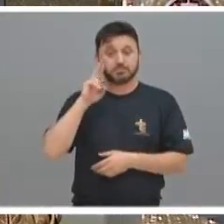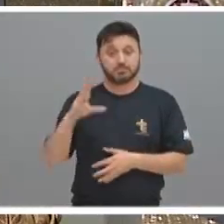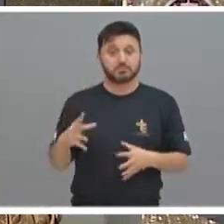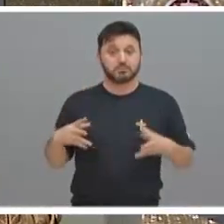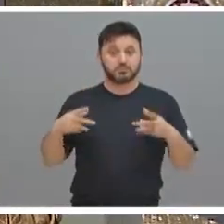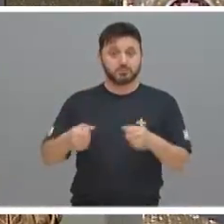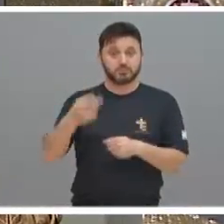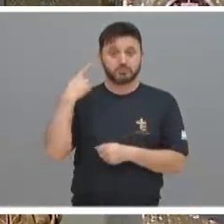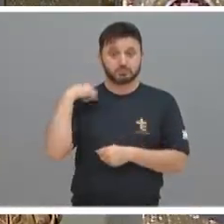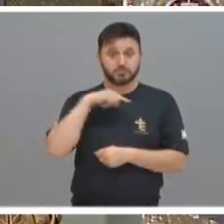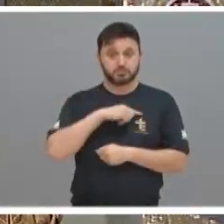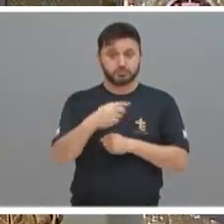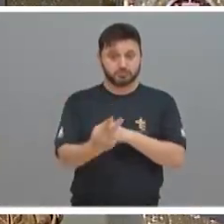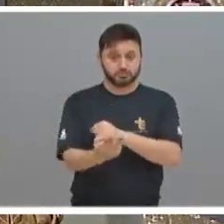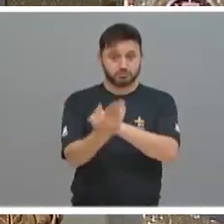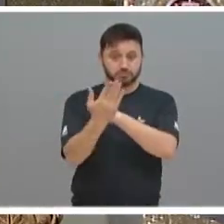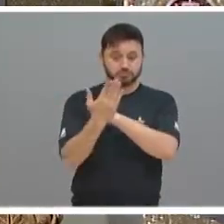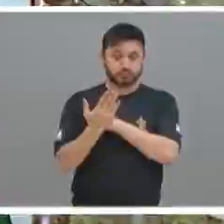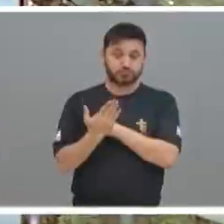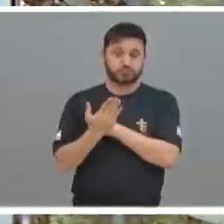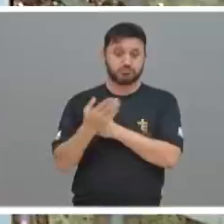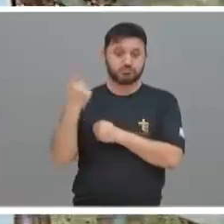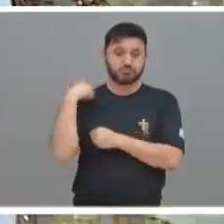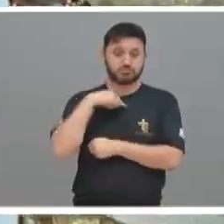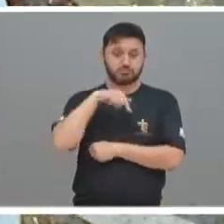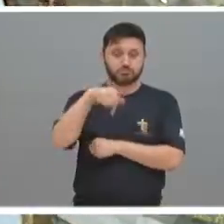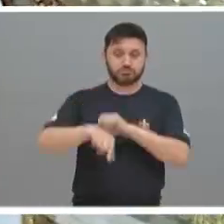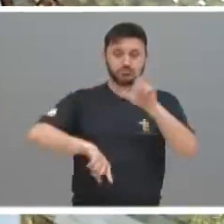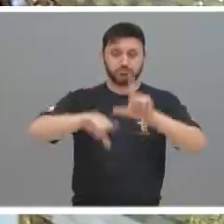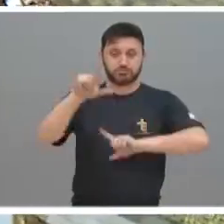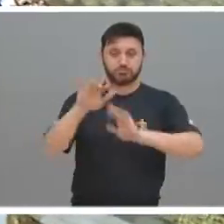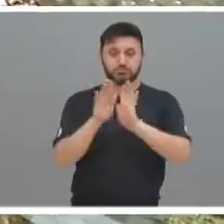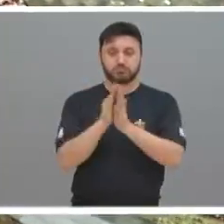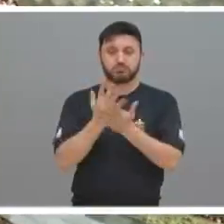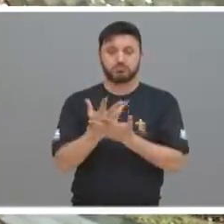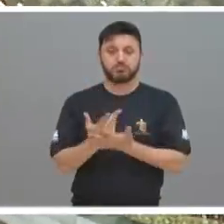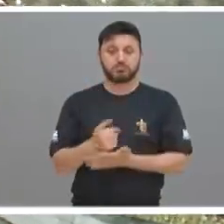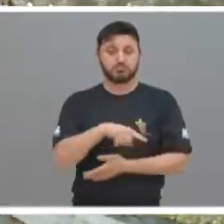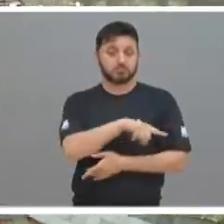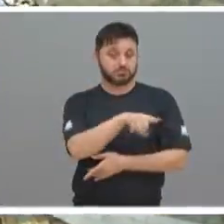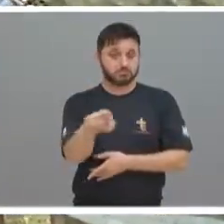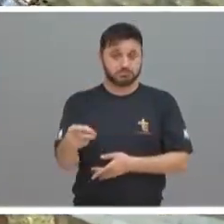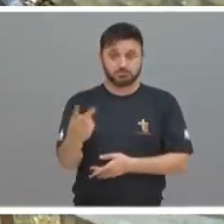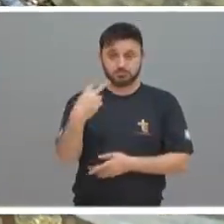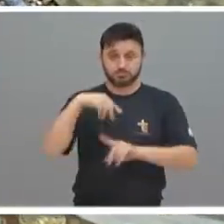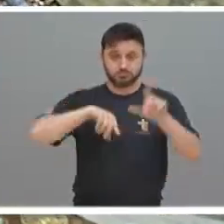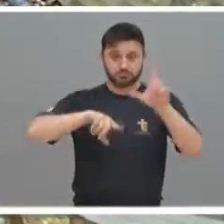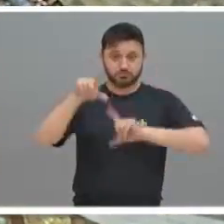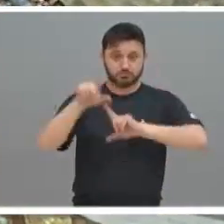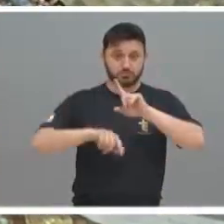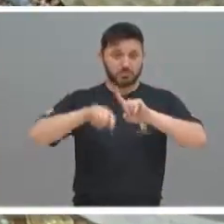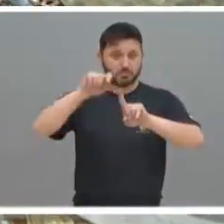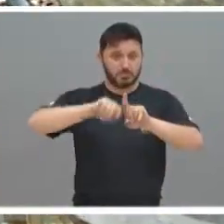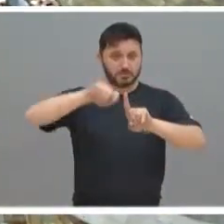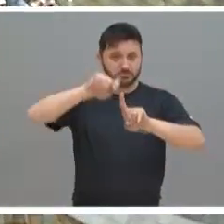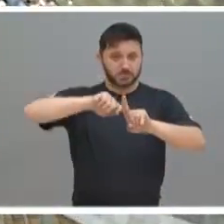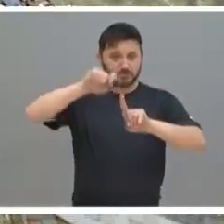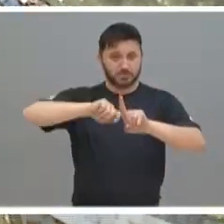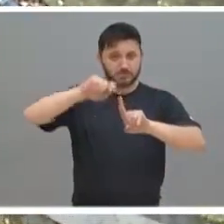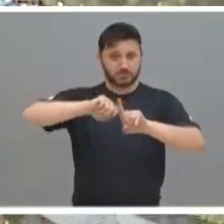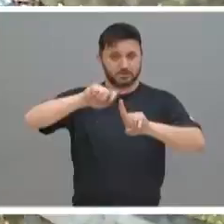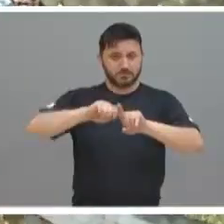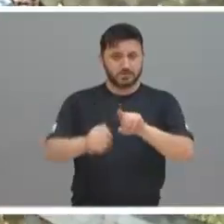os nossos colaboradores, a você que todo mês nos ajuda a